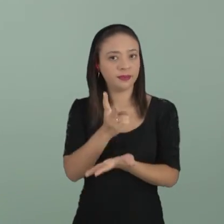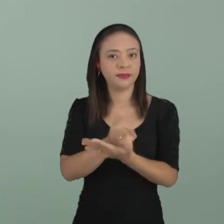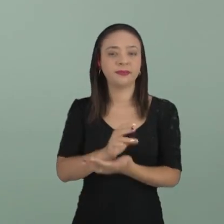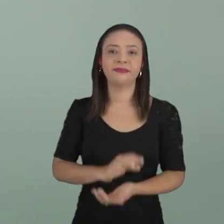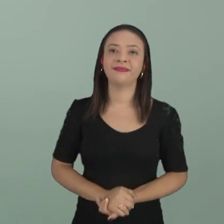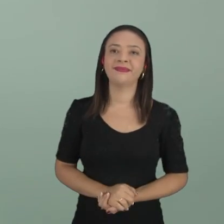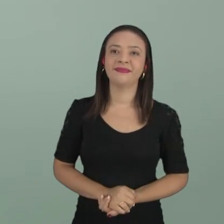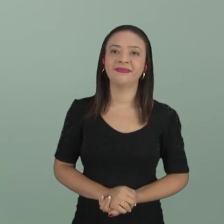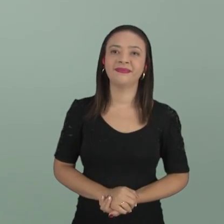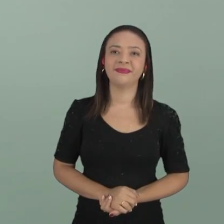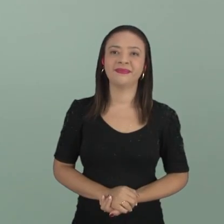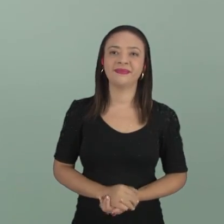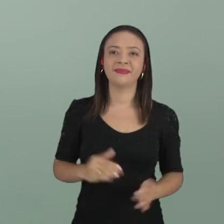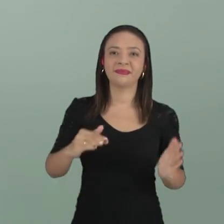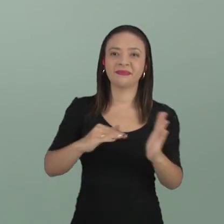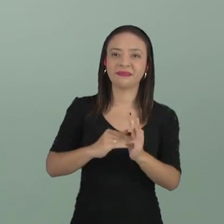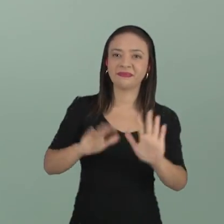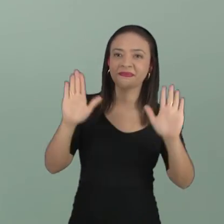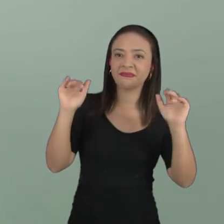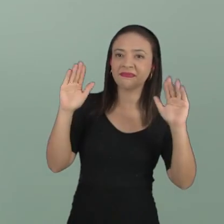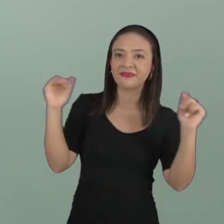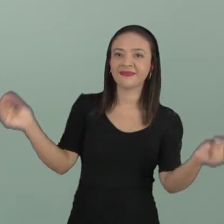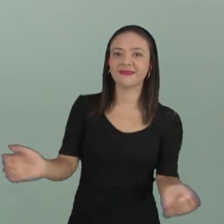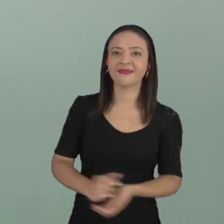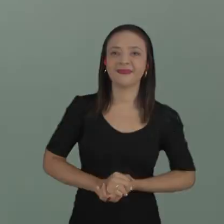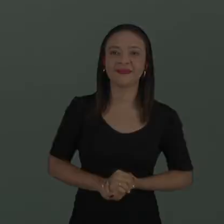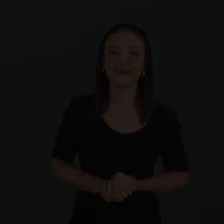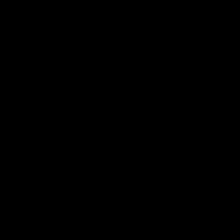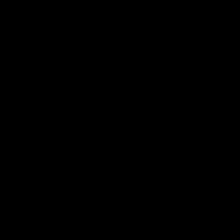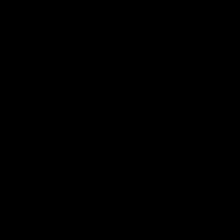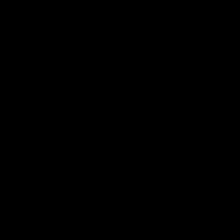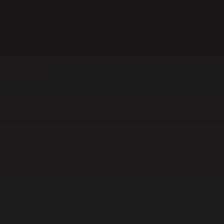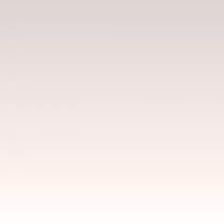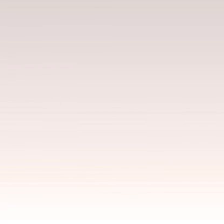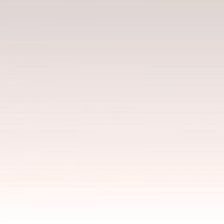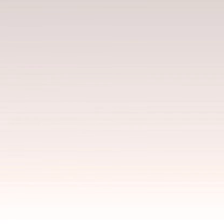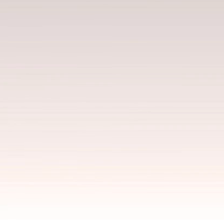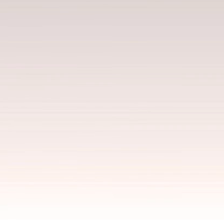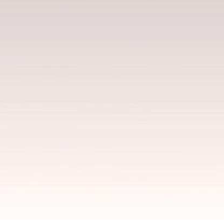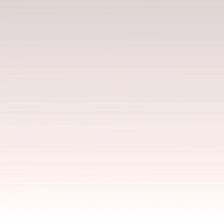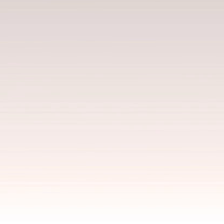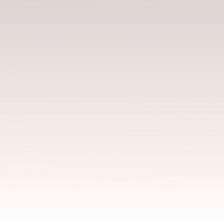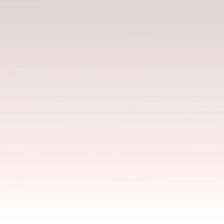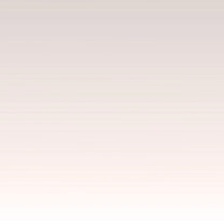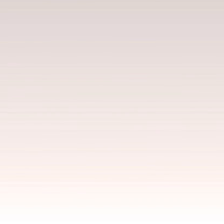No mais, até logo e tchau, tchau!